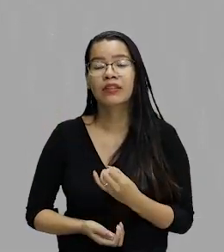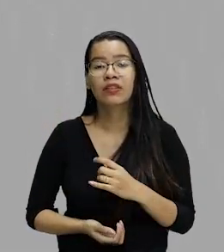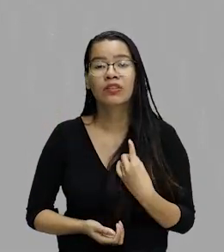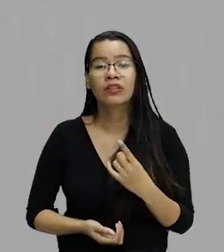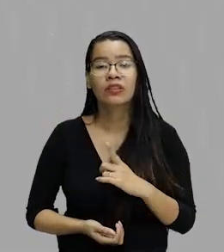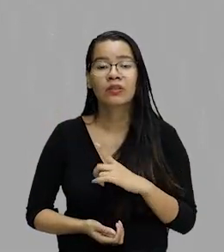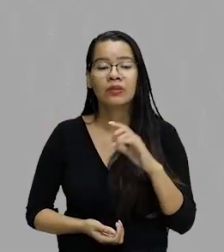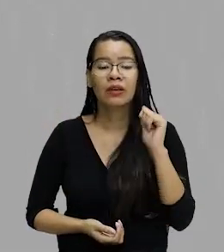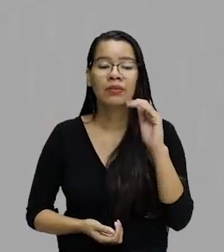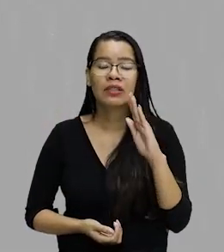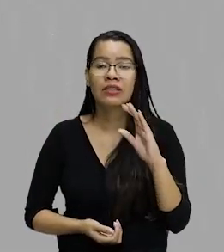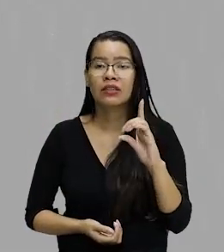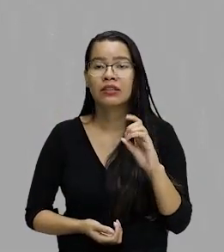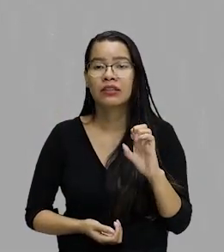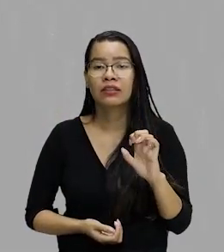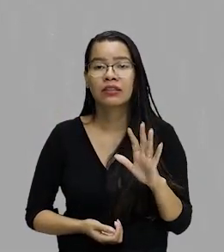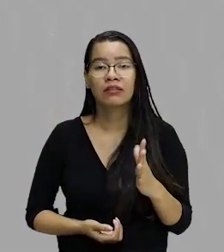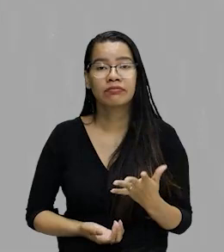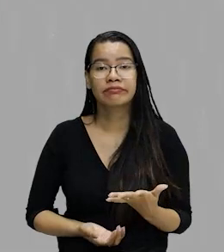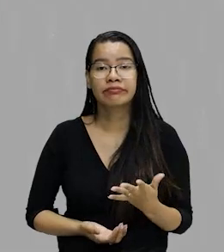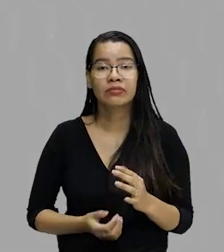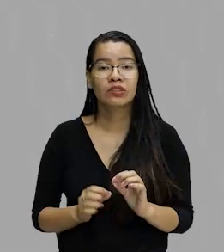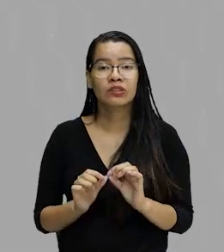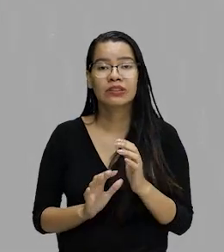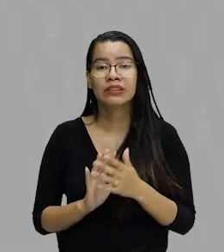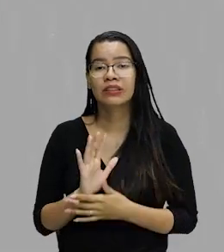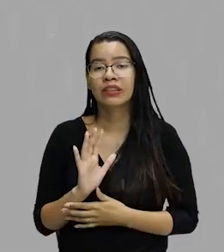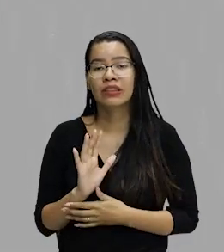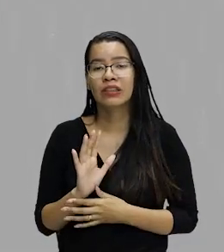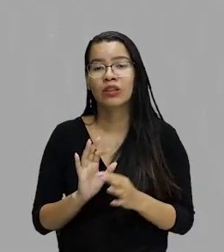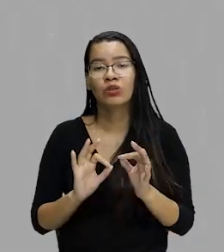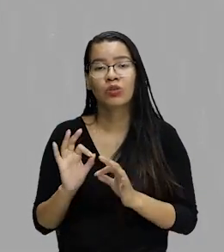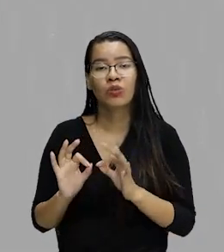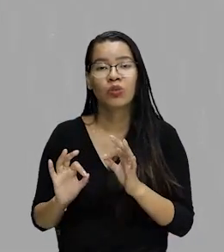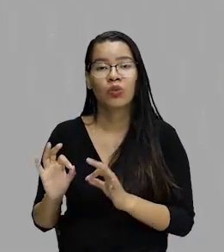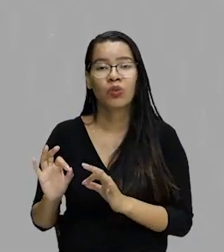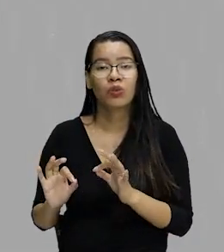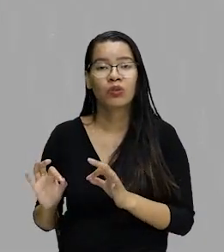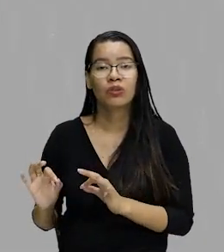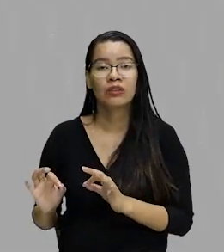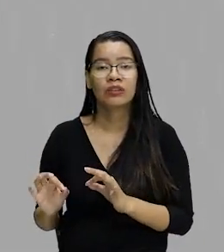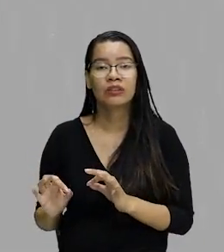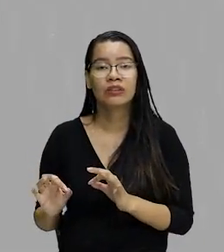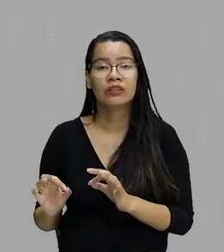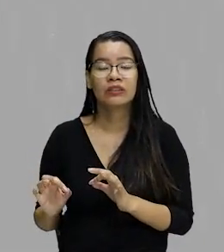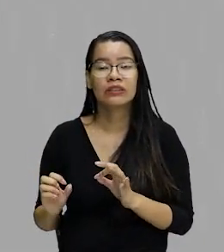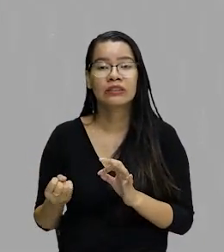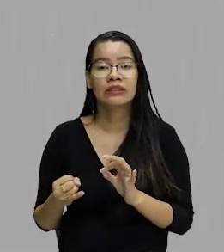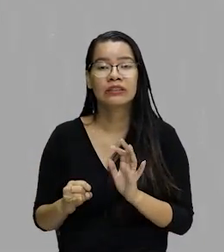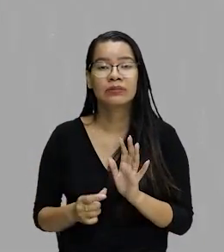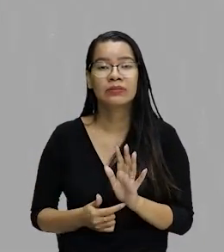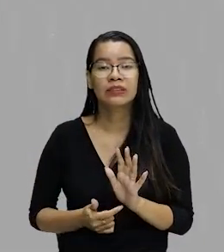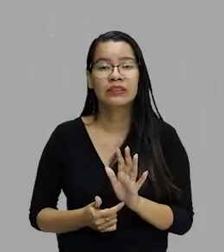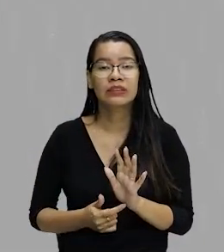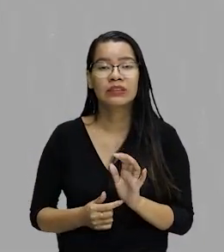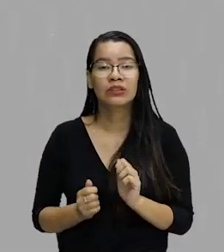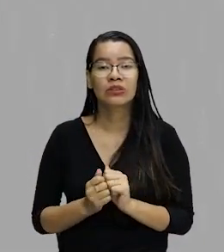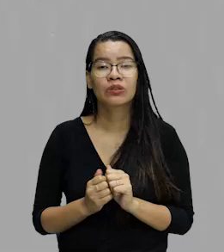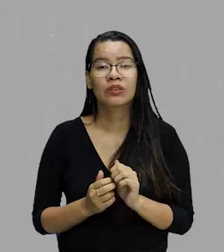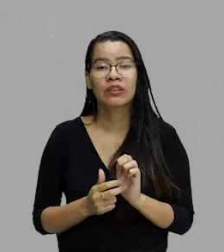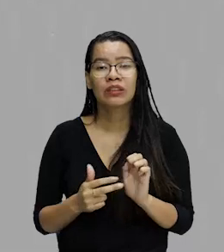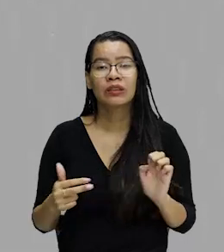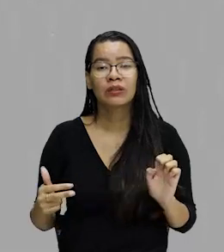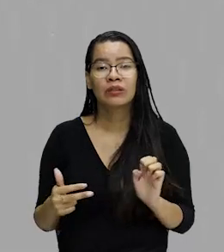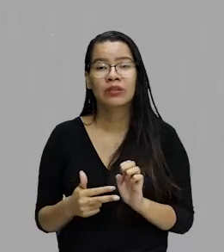estão construídas, a arquitetura, tá? A forma como elas estão arquitetadas, elas se apresentam com elementos